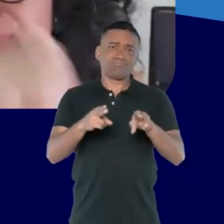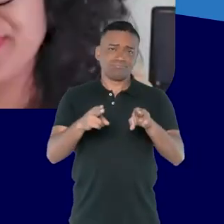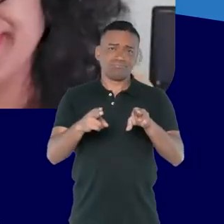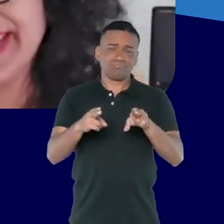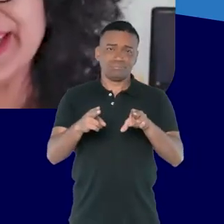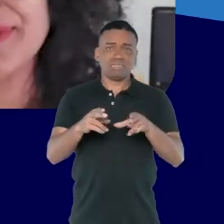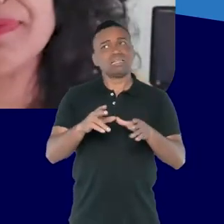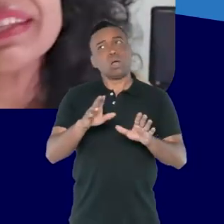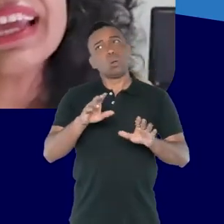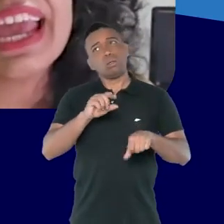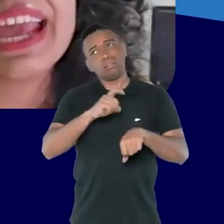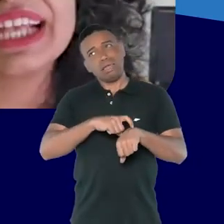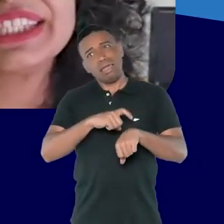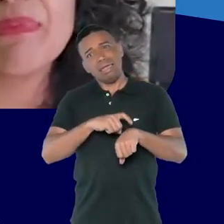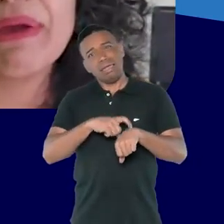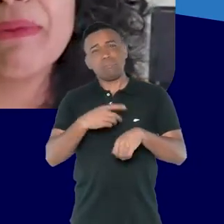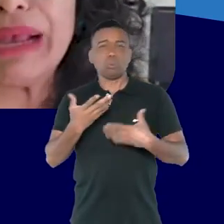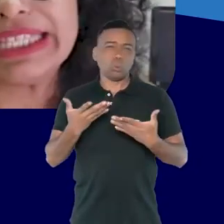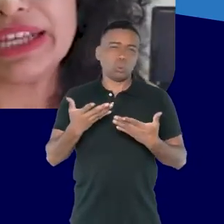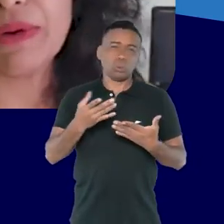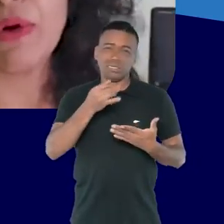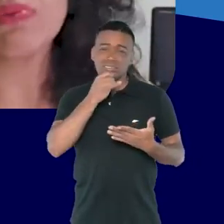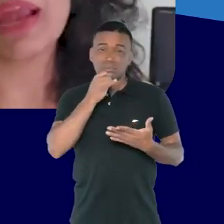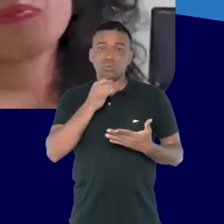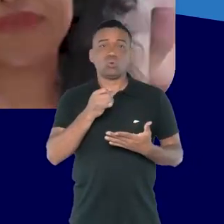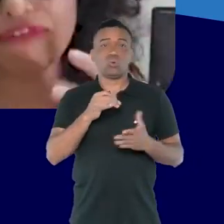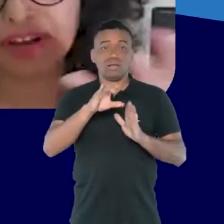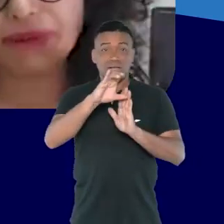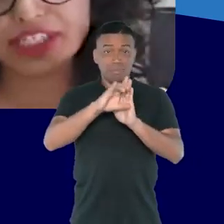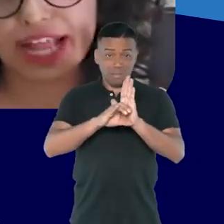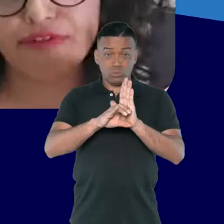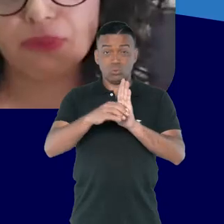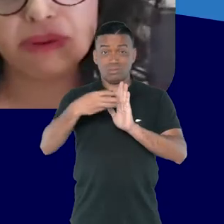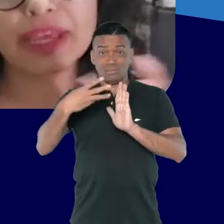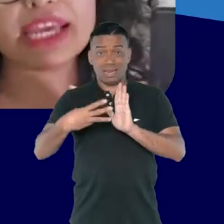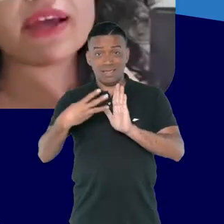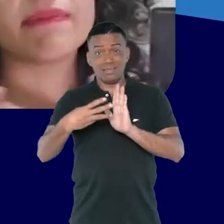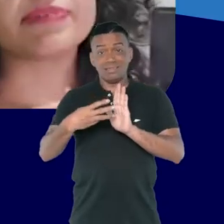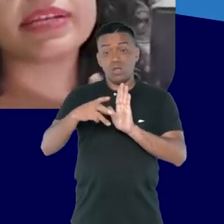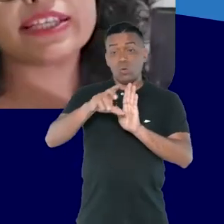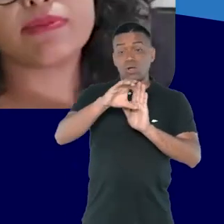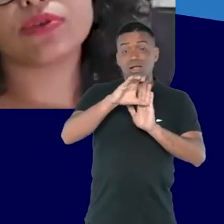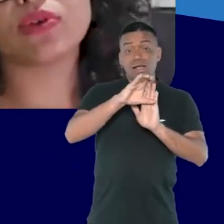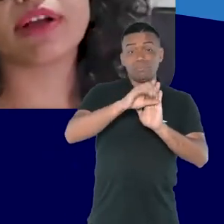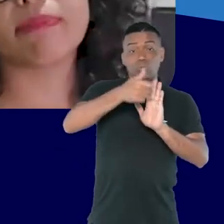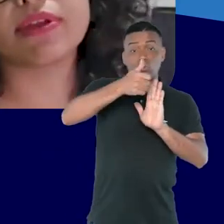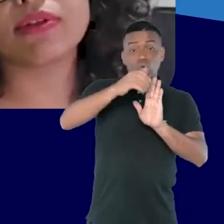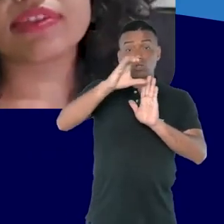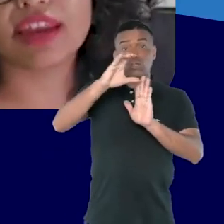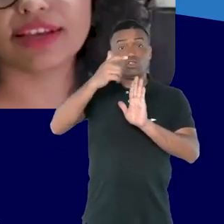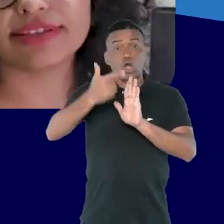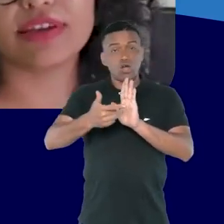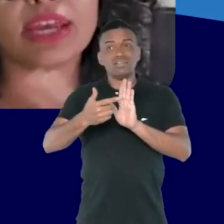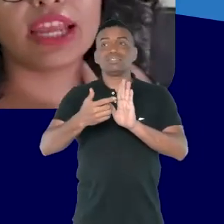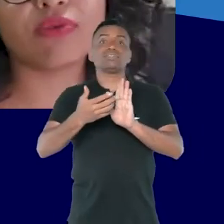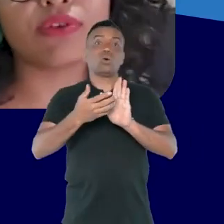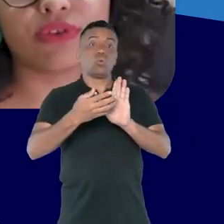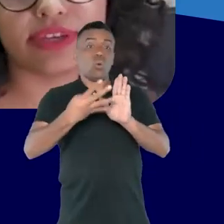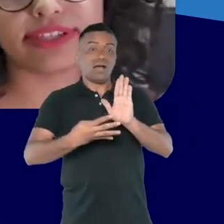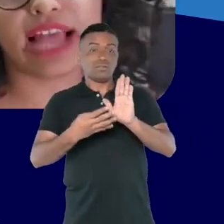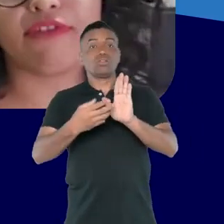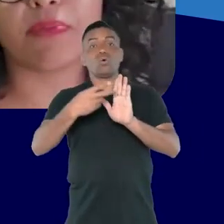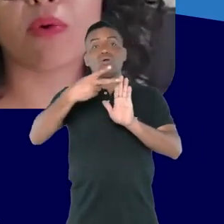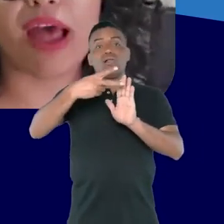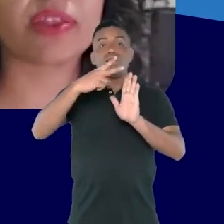Eu gosto de fazer isso. Assim, com o tempo vai ficando impraticável para mim. Mas, por exemplo, se eu tô no capítulo 3, eu releio